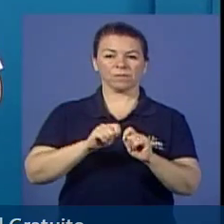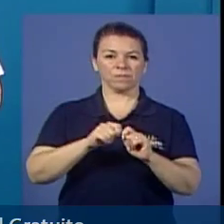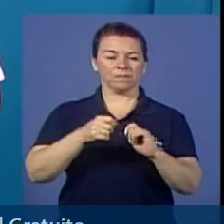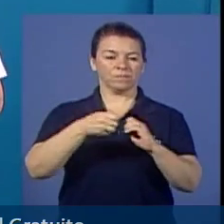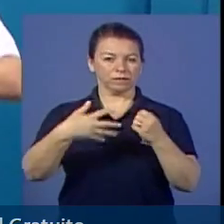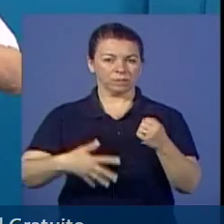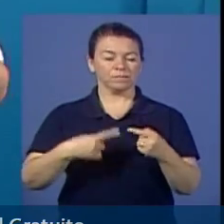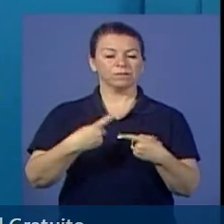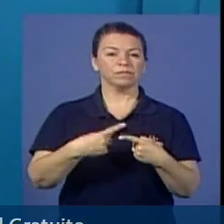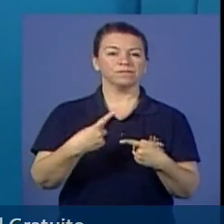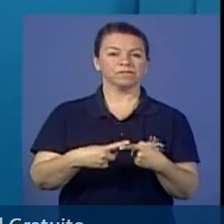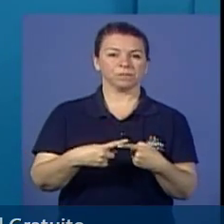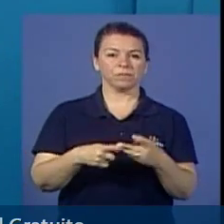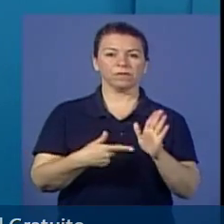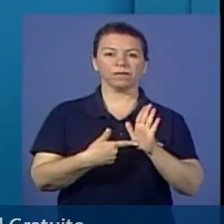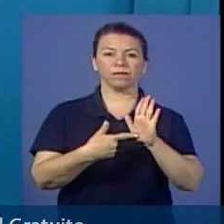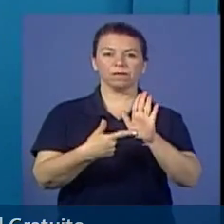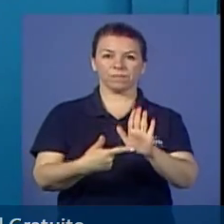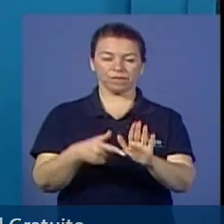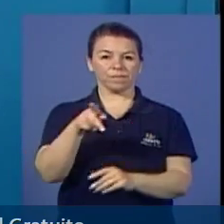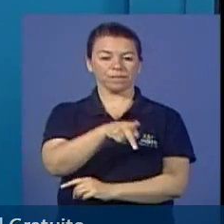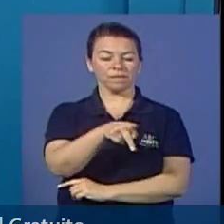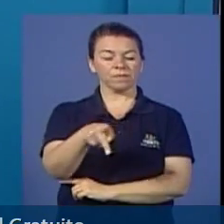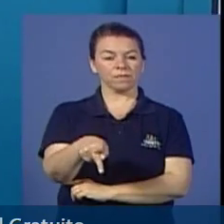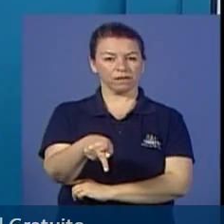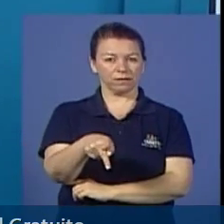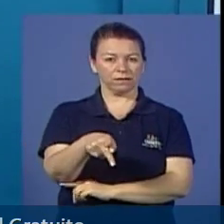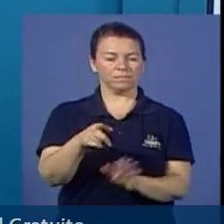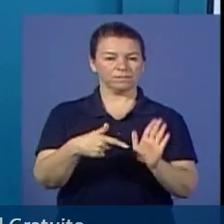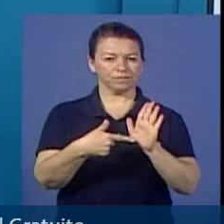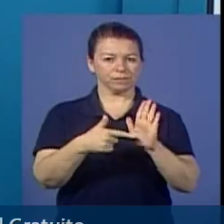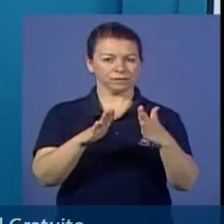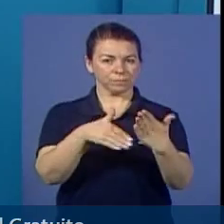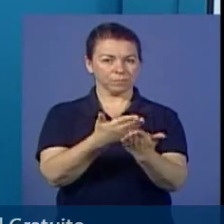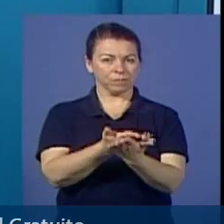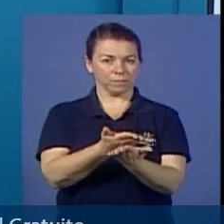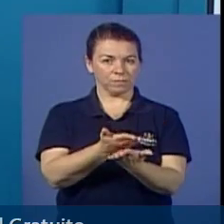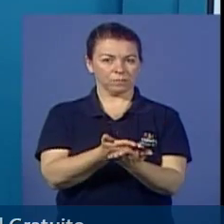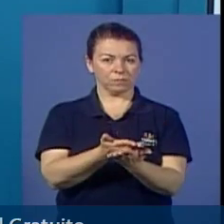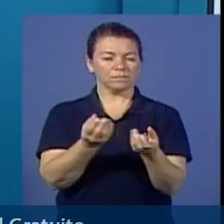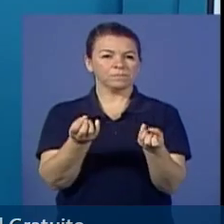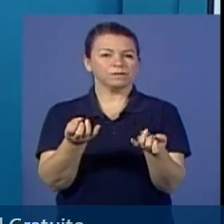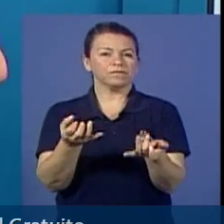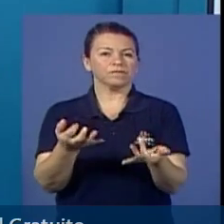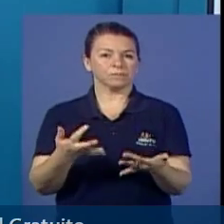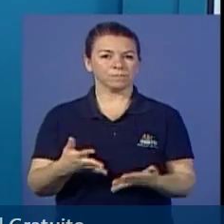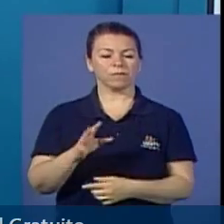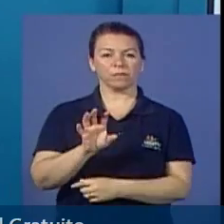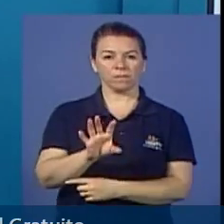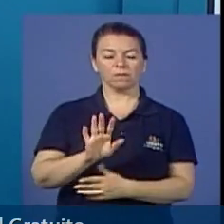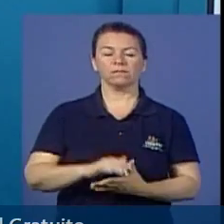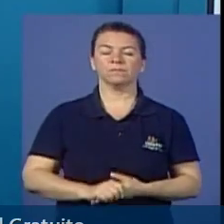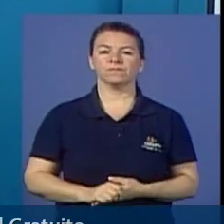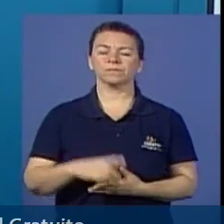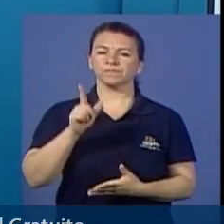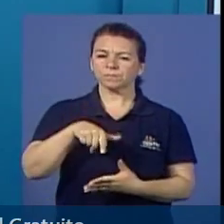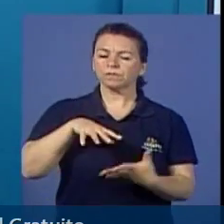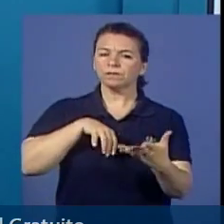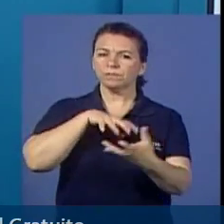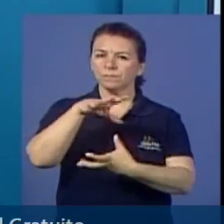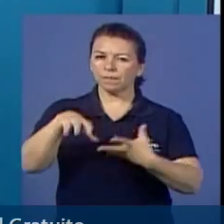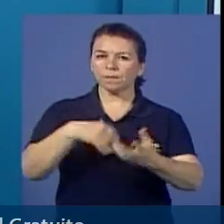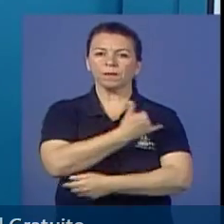caracteriza e se colocou e os professores colocam nas escolas, Coruja, comentando o seguinte, de que essa revolta da